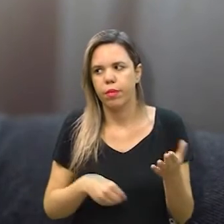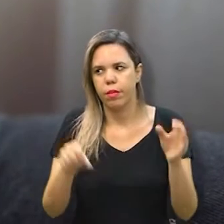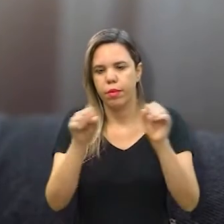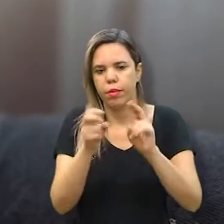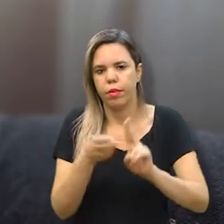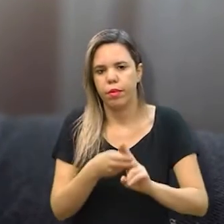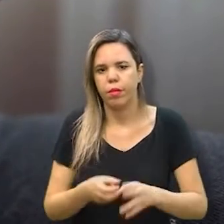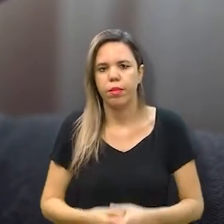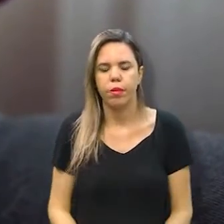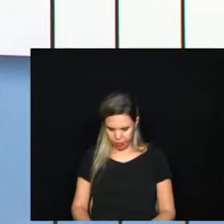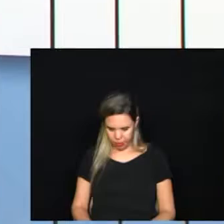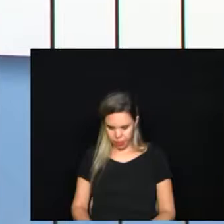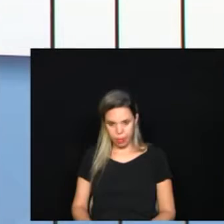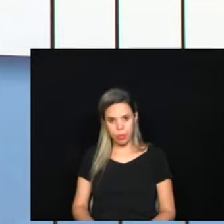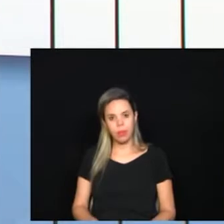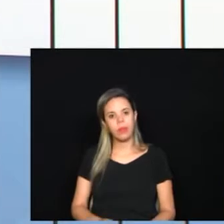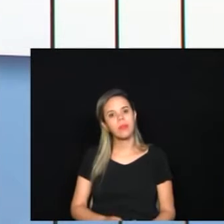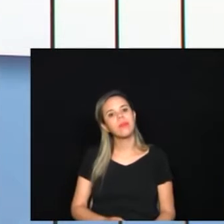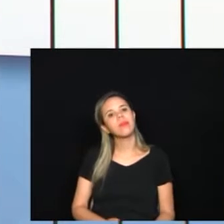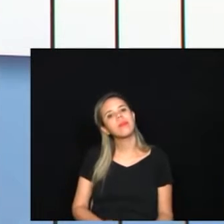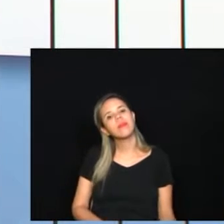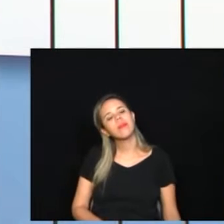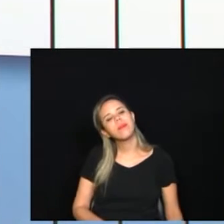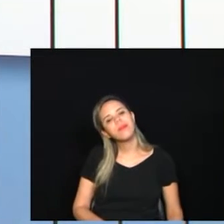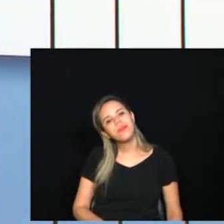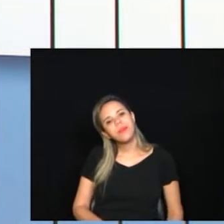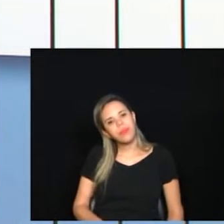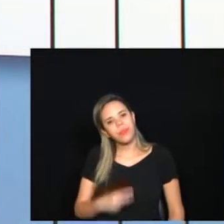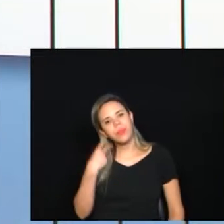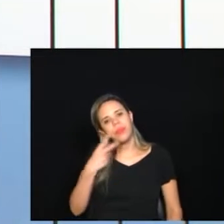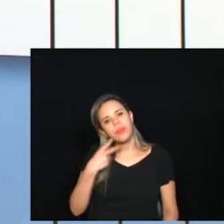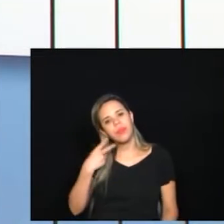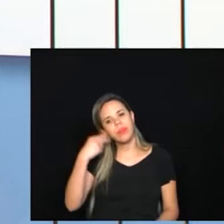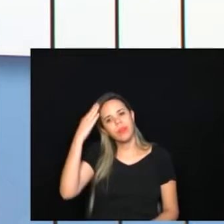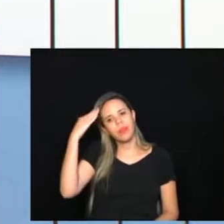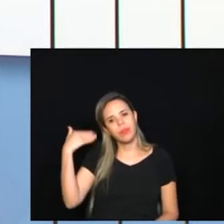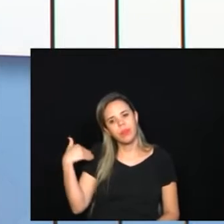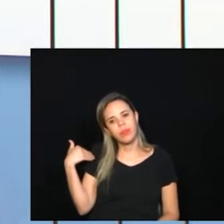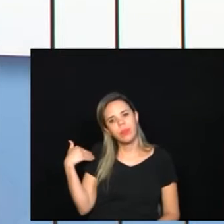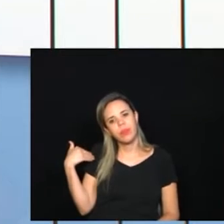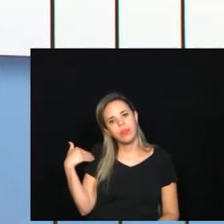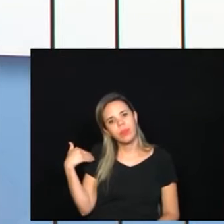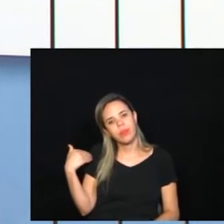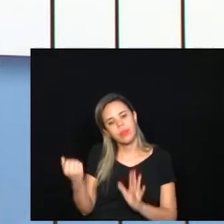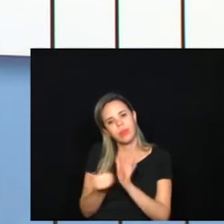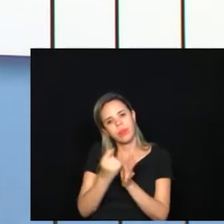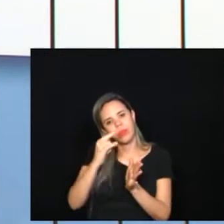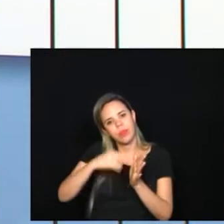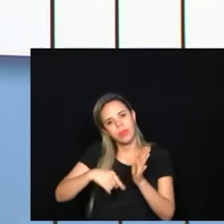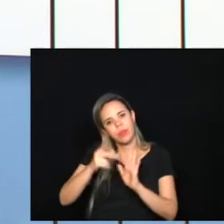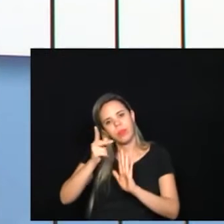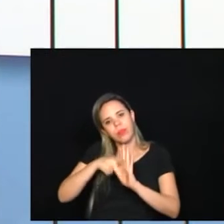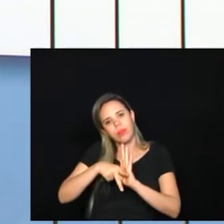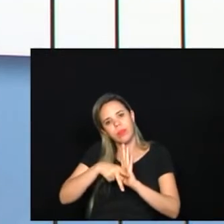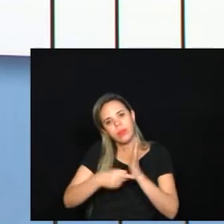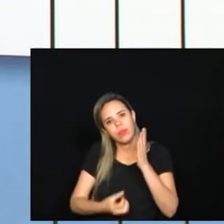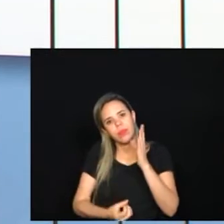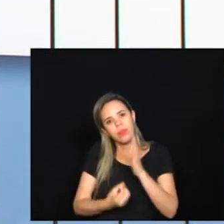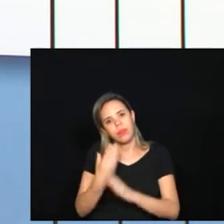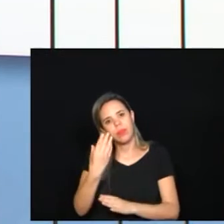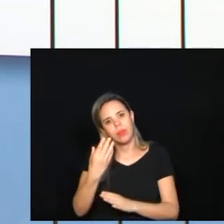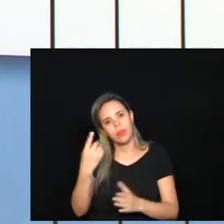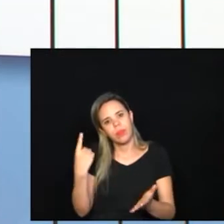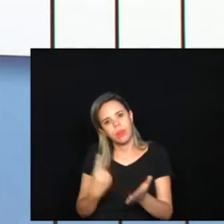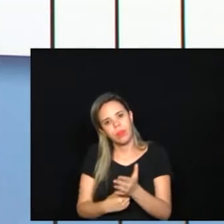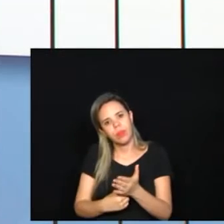incorporar isso no sistema público. E a vereadora Débora Palermo protocolou um projeto que cria a